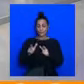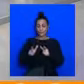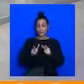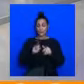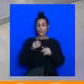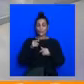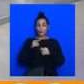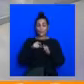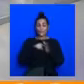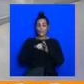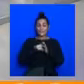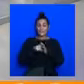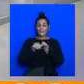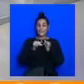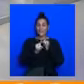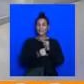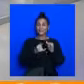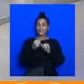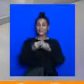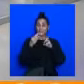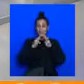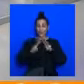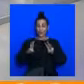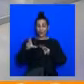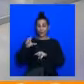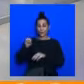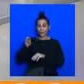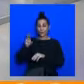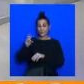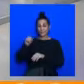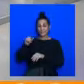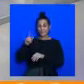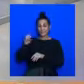na página da Caixa, loterias.caixa.gov.br.